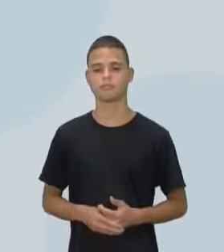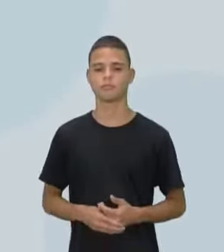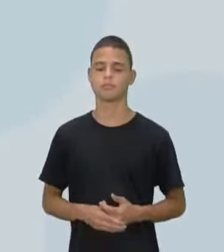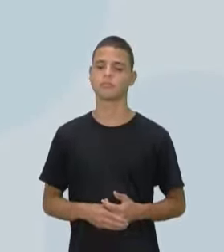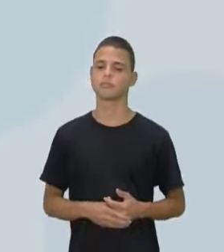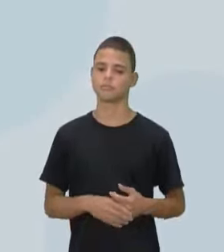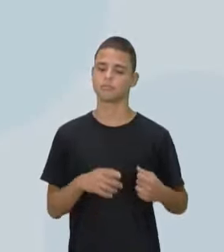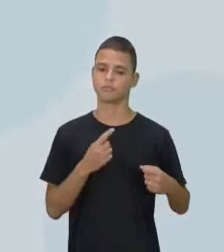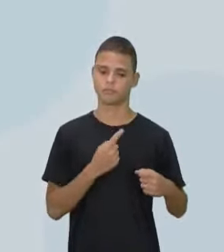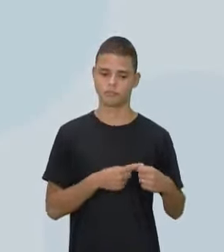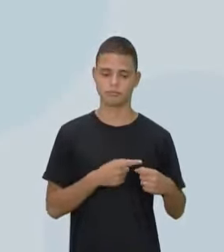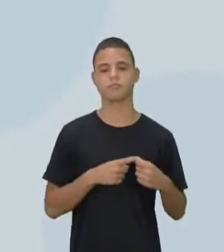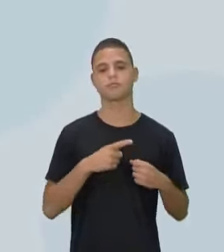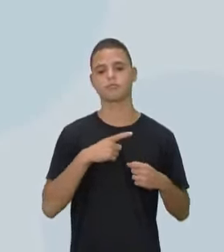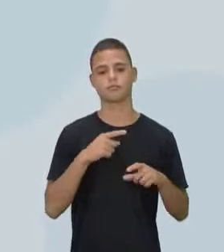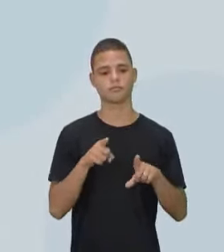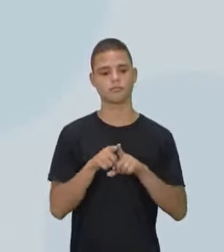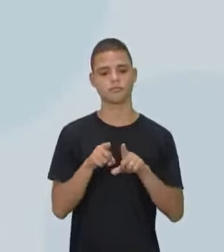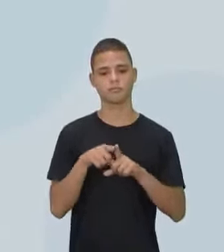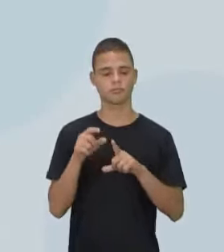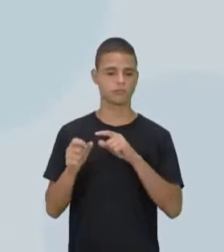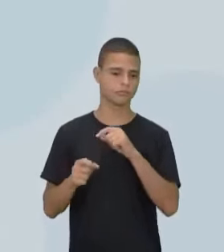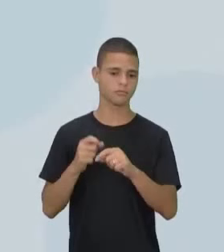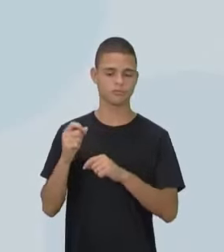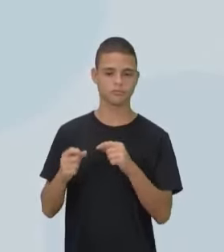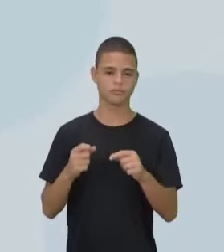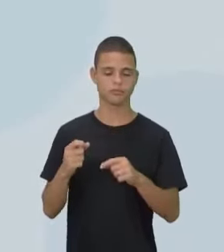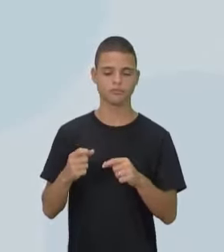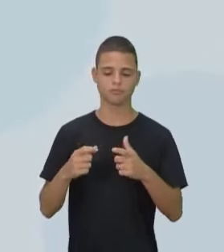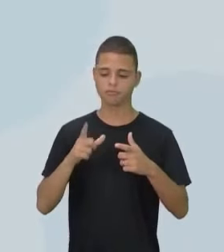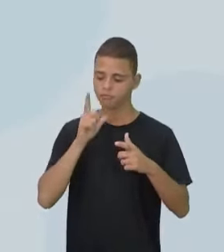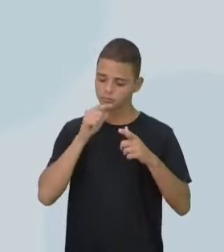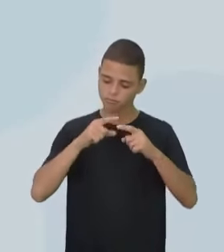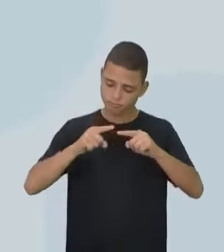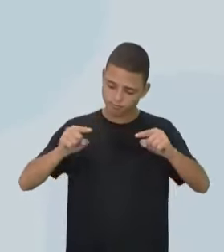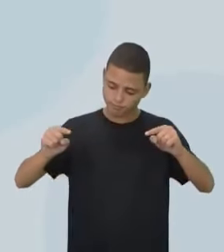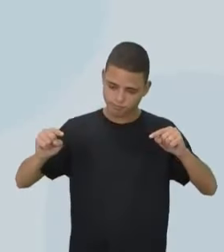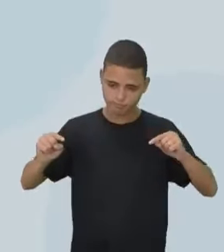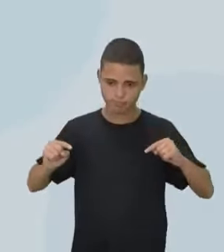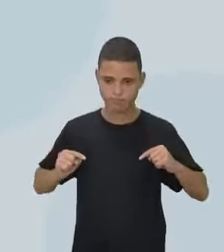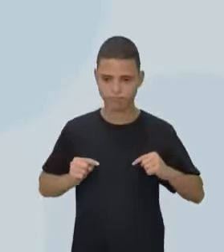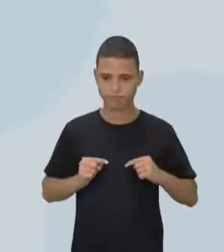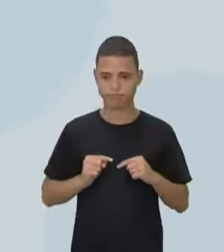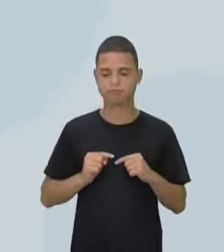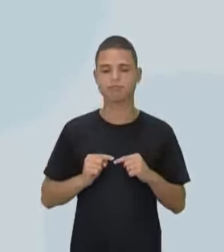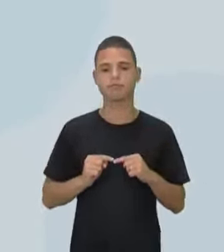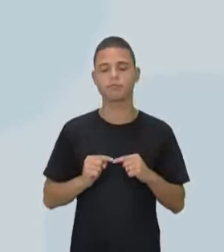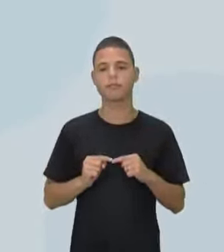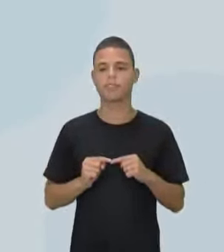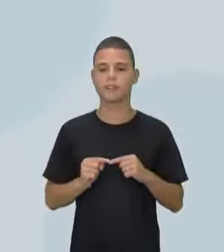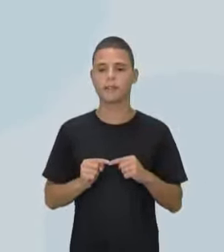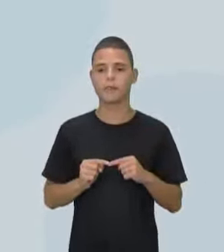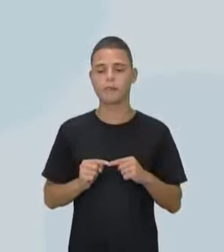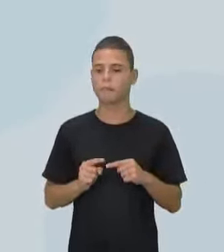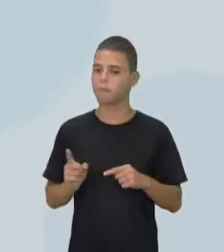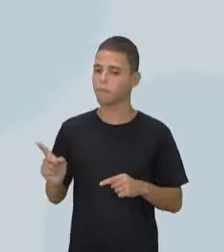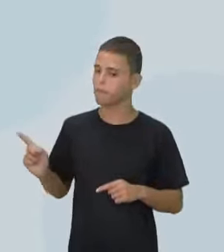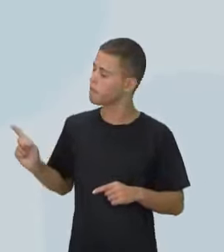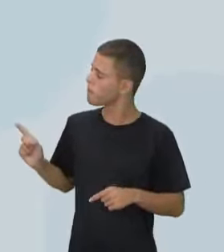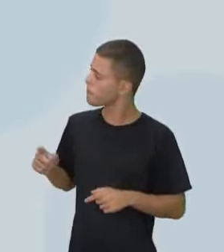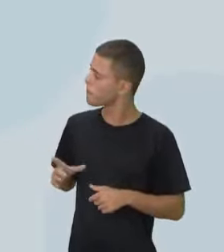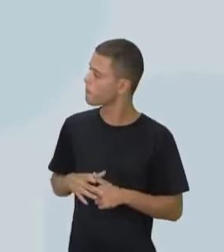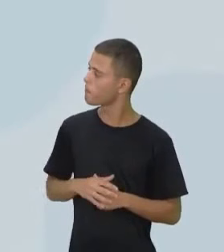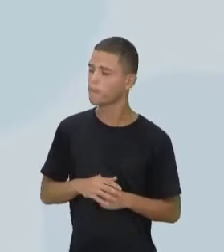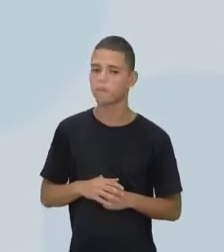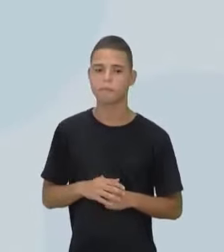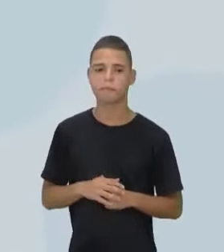também consegue fazer represas, que são os piscinões, são os reservatórios de amortização. Aqui a gente traz um exemplo